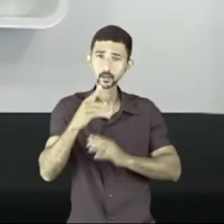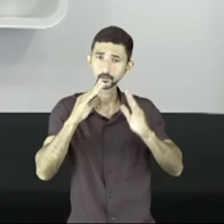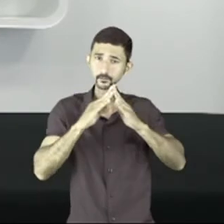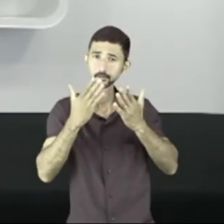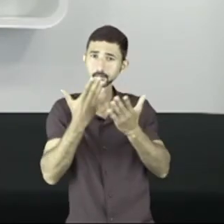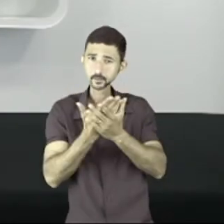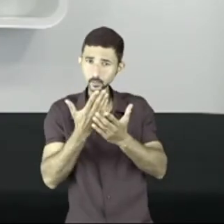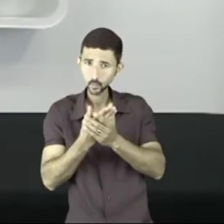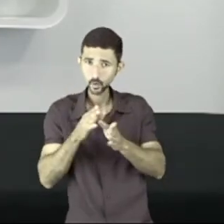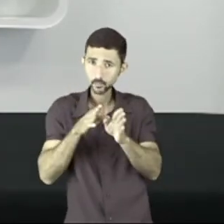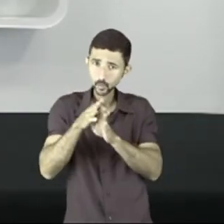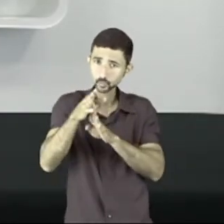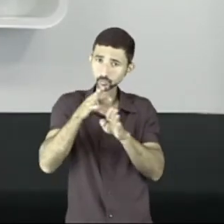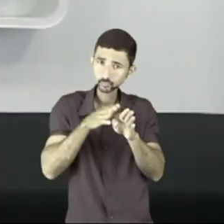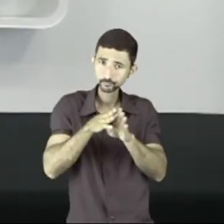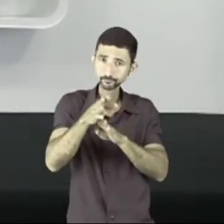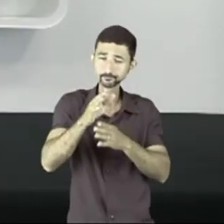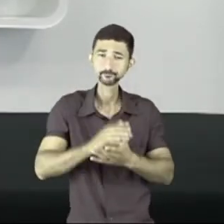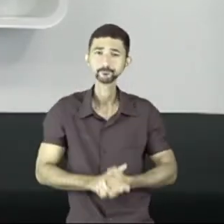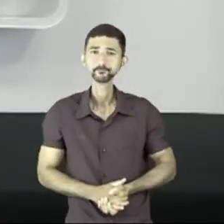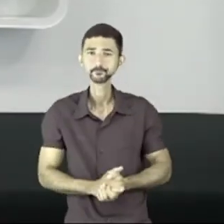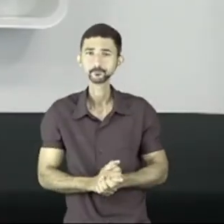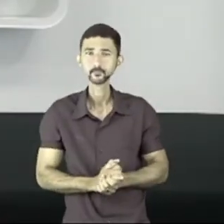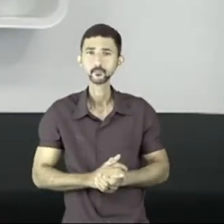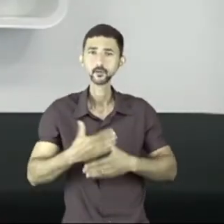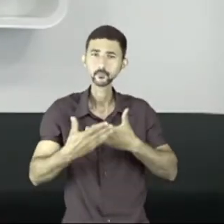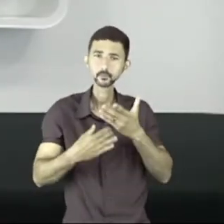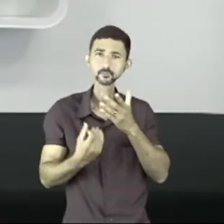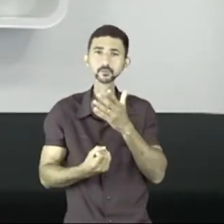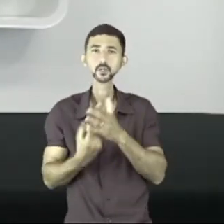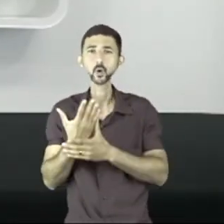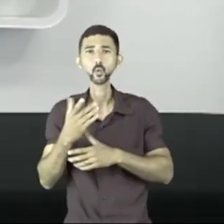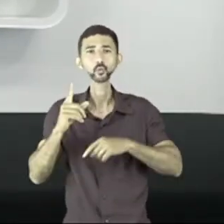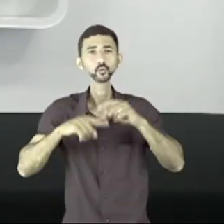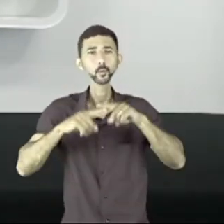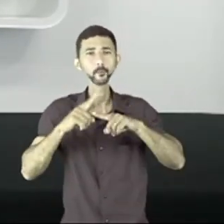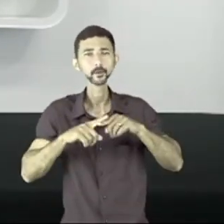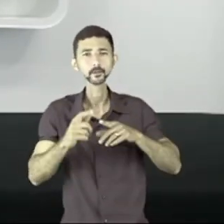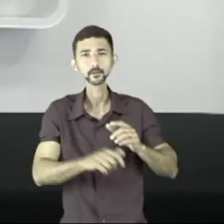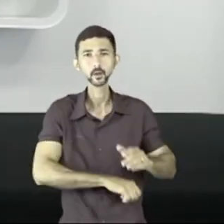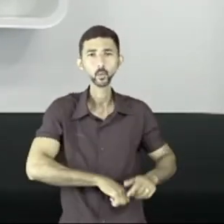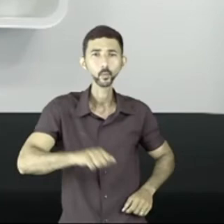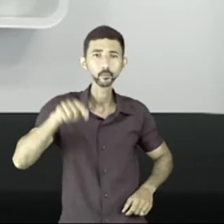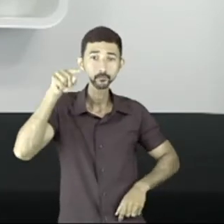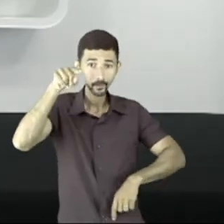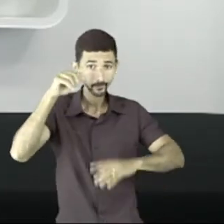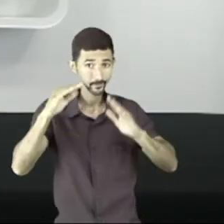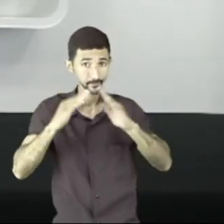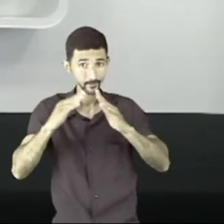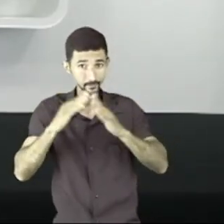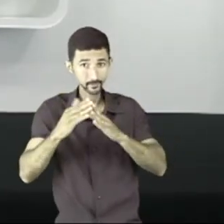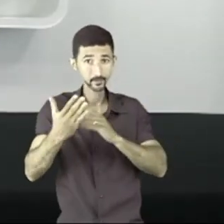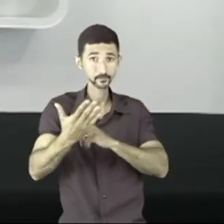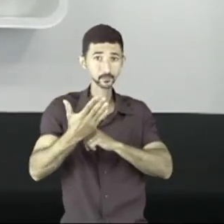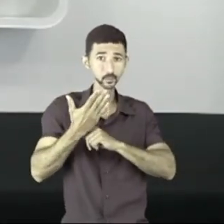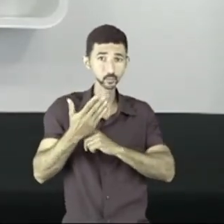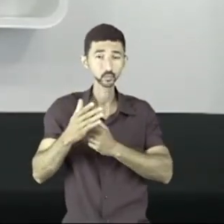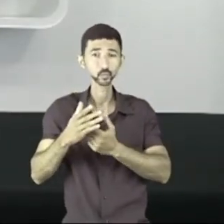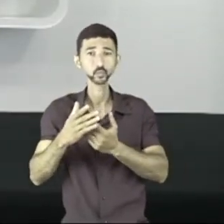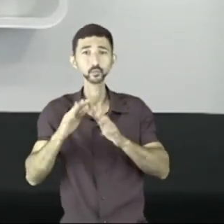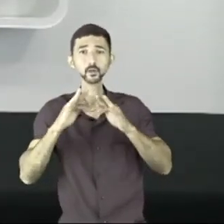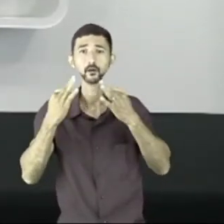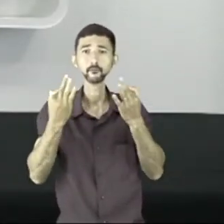pode auxiliar você, e aí você pode construir a espada da esgrima na sua casa, né, com a ajuda dos